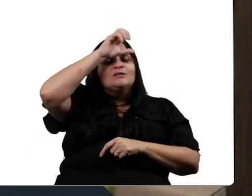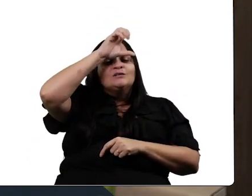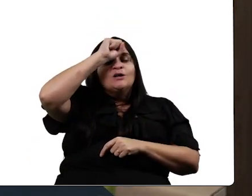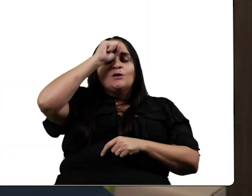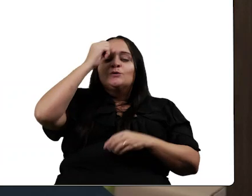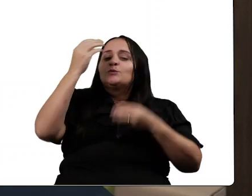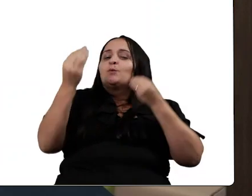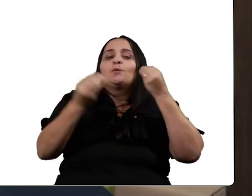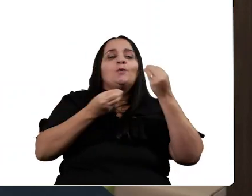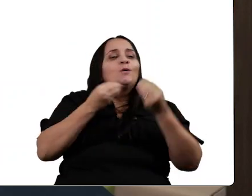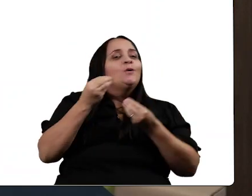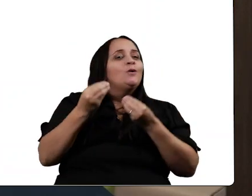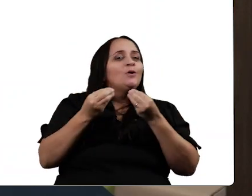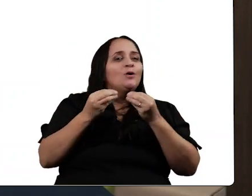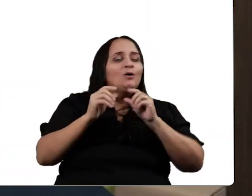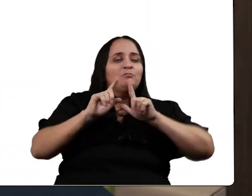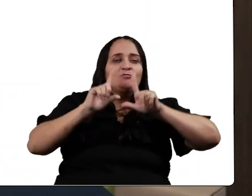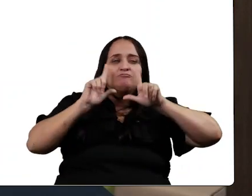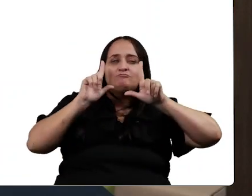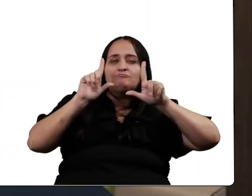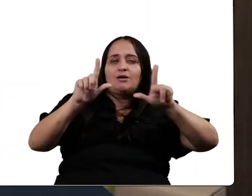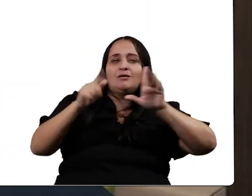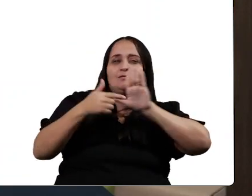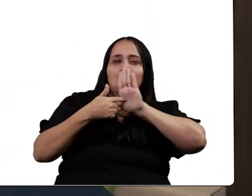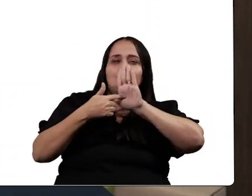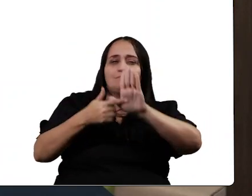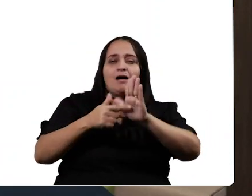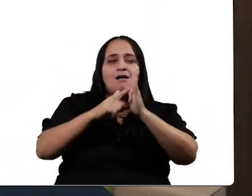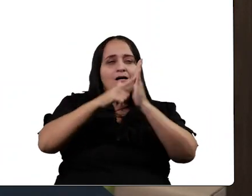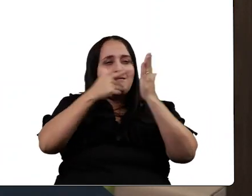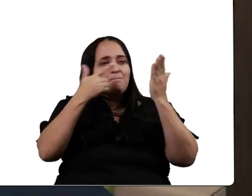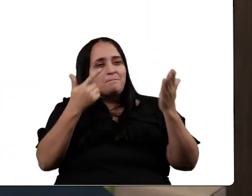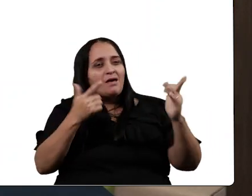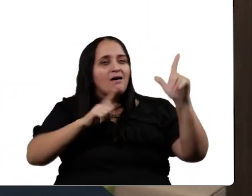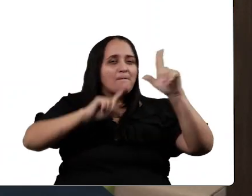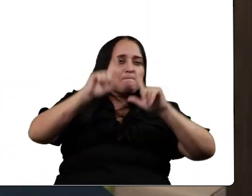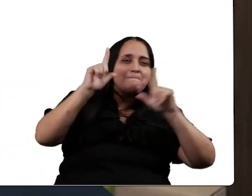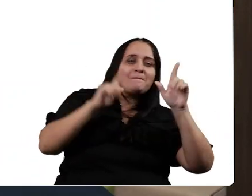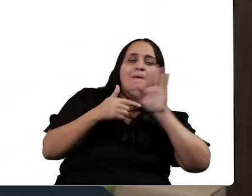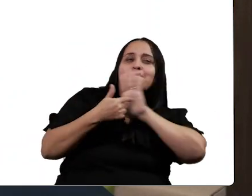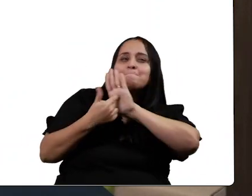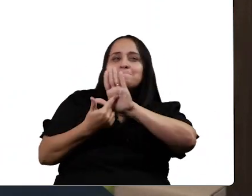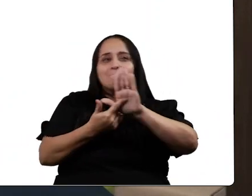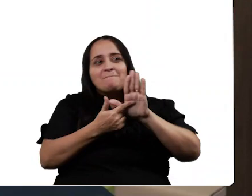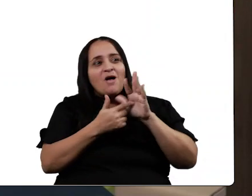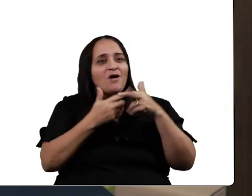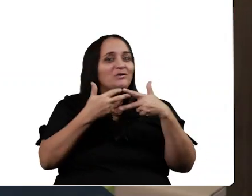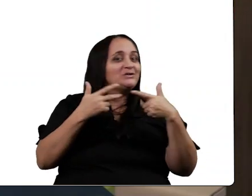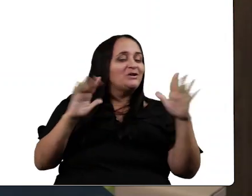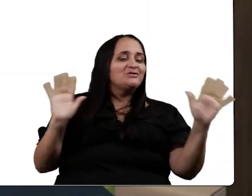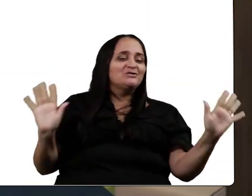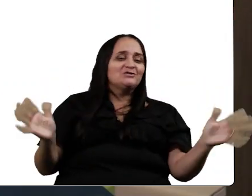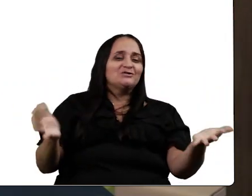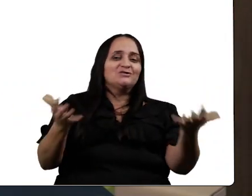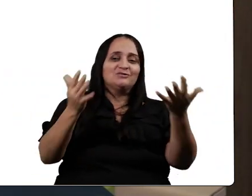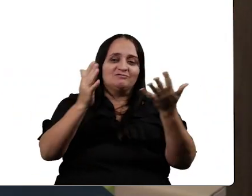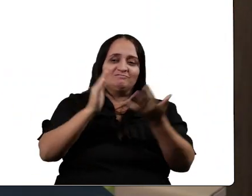sobre publicidade e propaganda. Mas, como temos um amiguinho, né, que